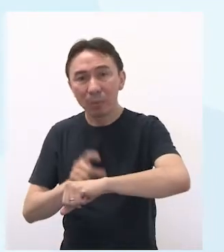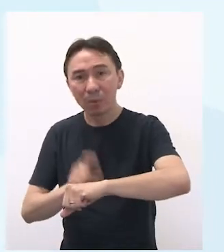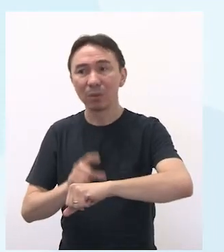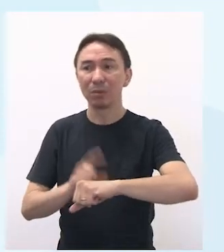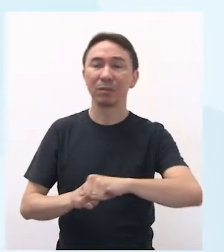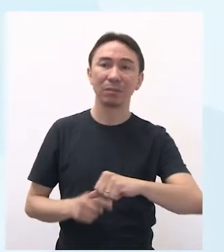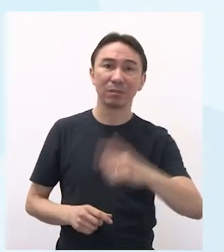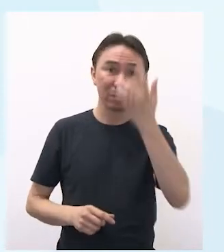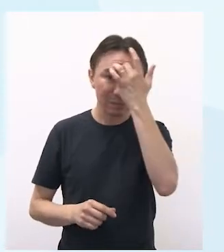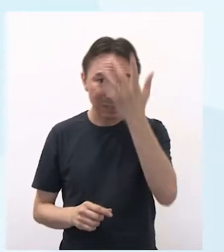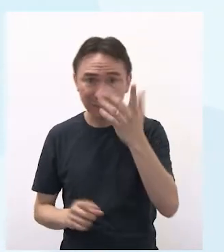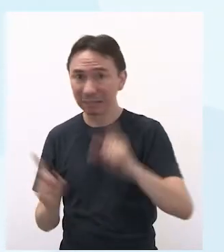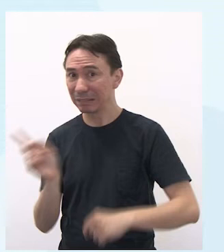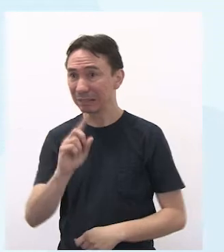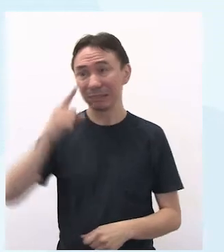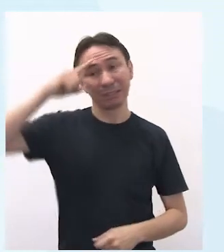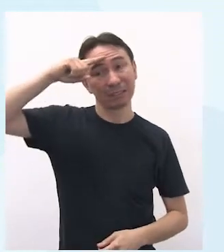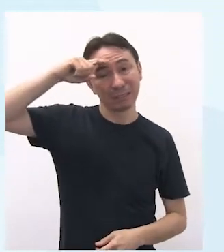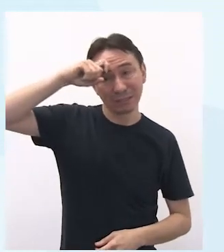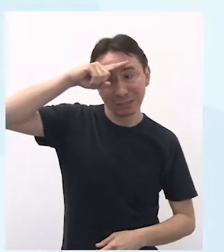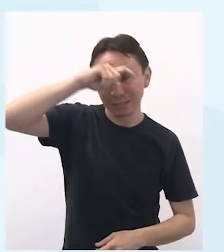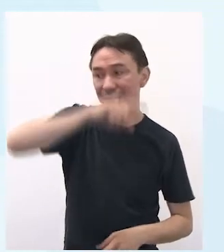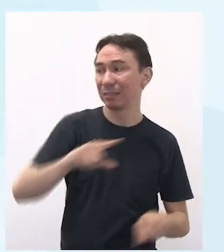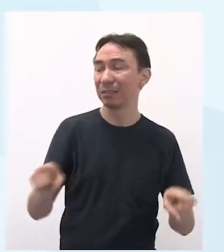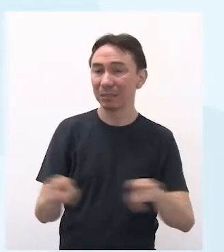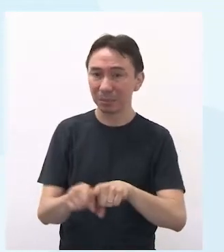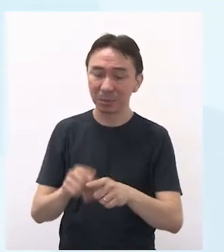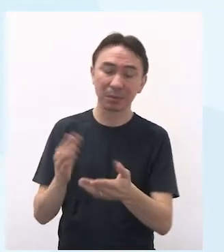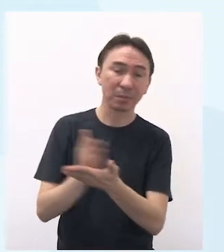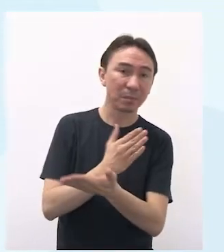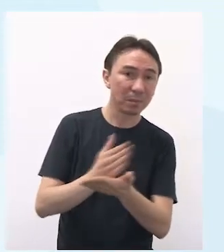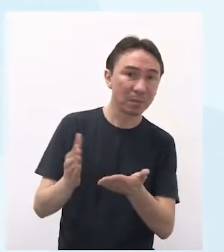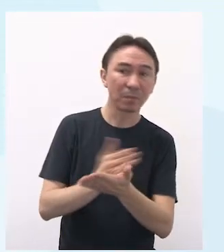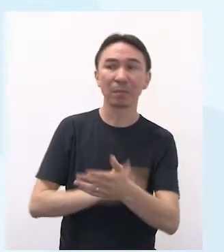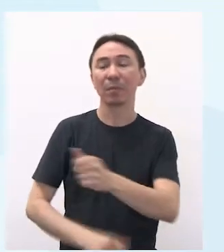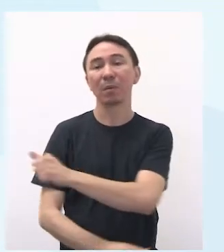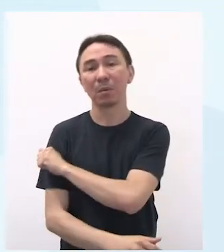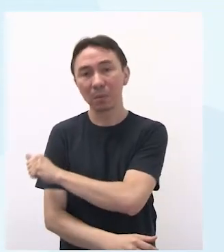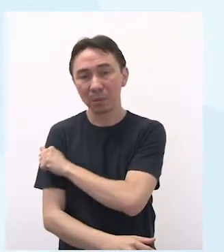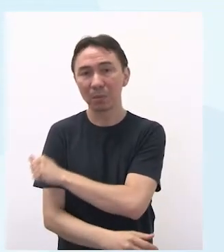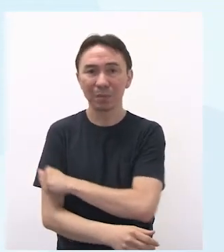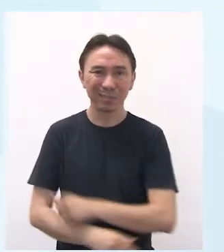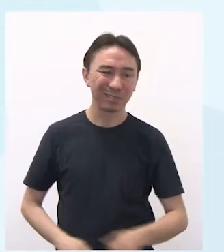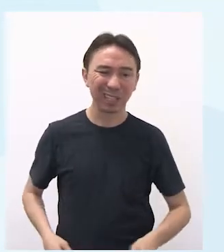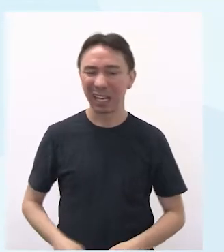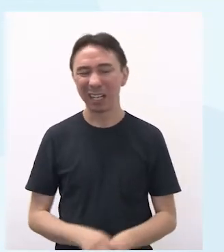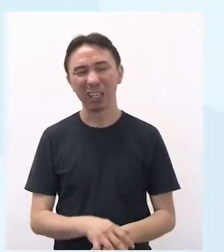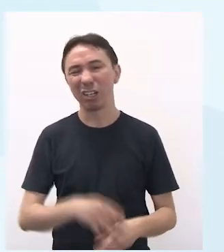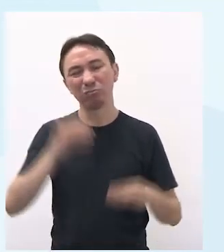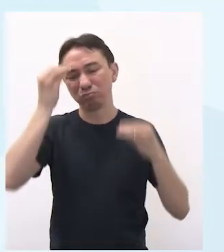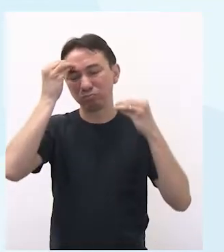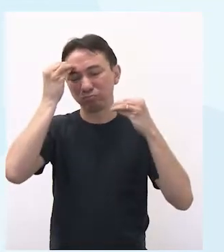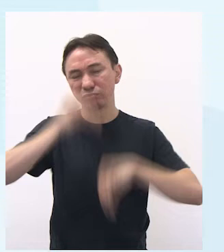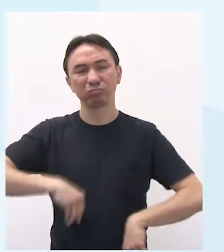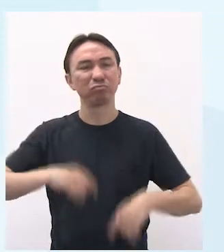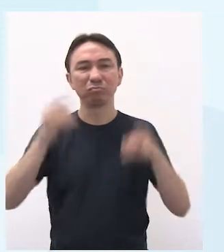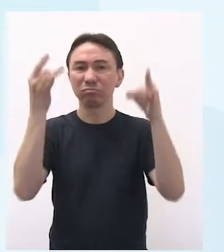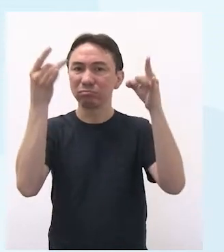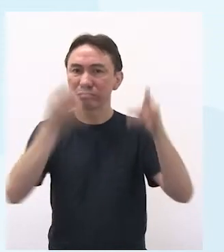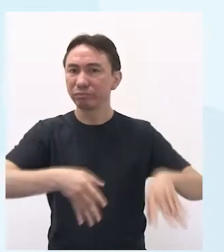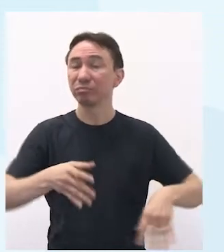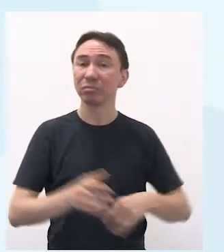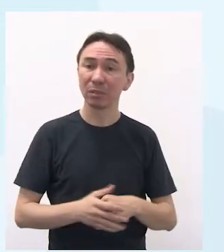do abandono desse nosso aluno, mediante todo esse desafio que eles estão vivendo, esse impacto dos estudantes, principalmente